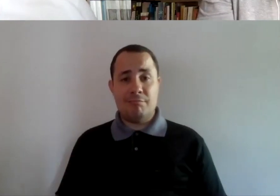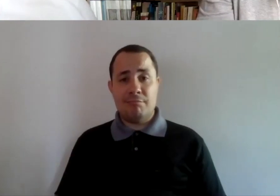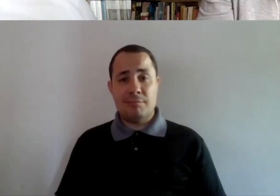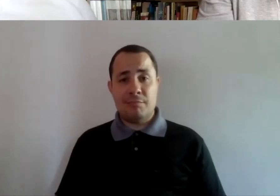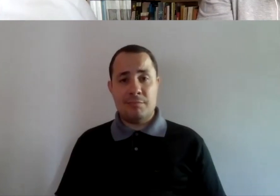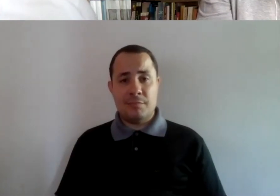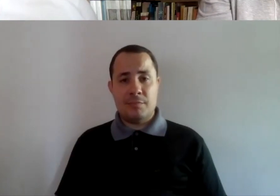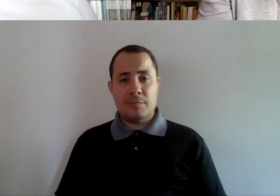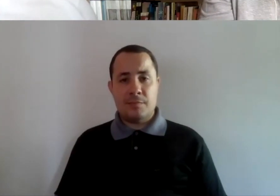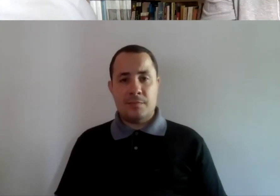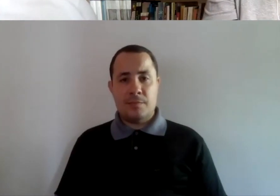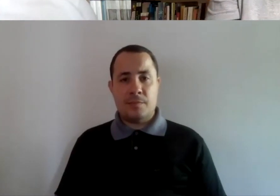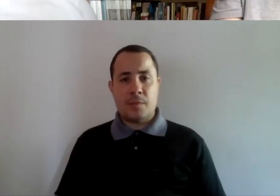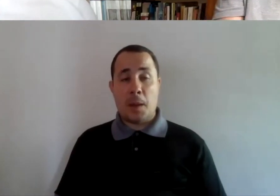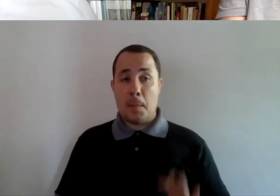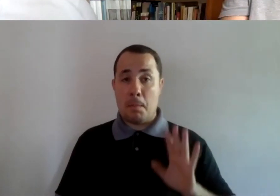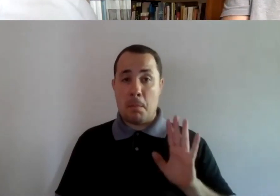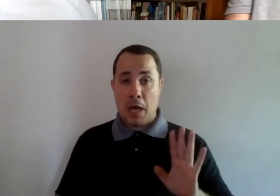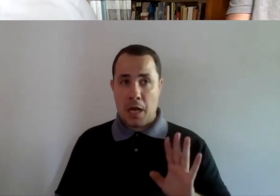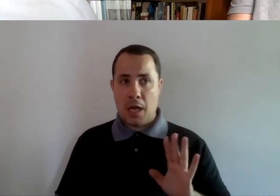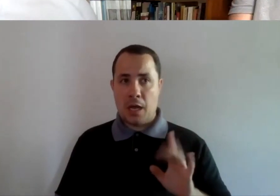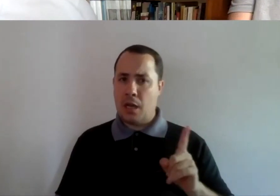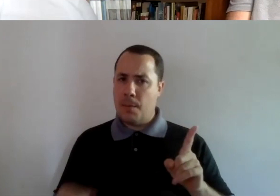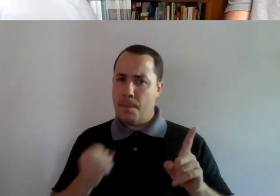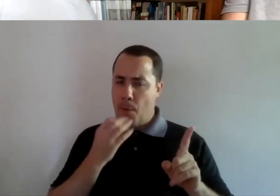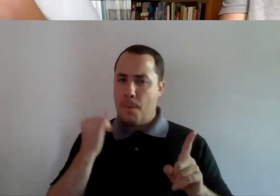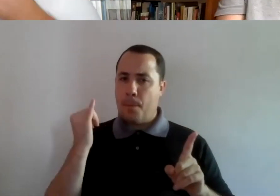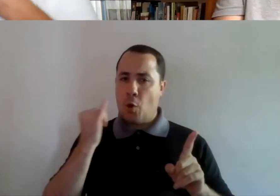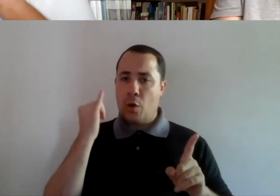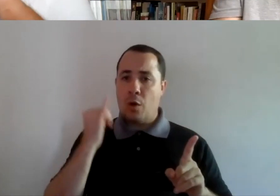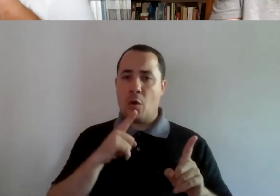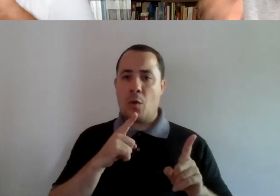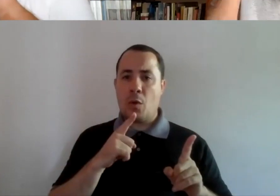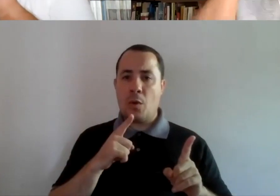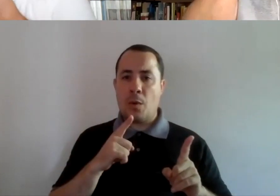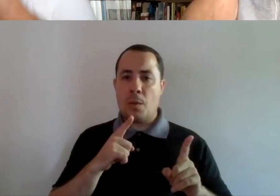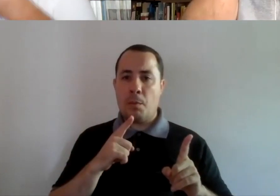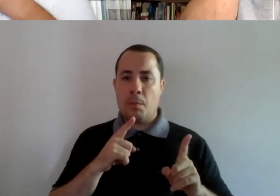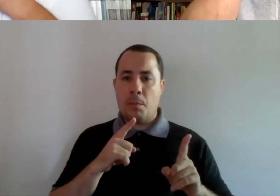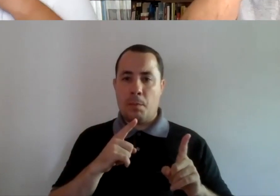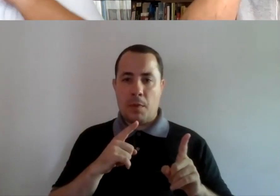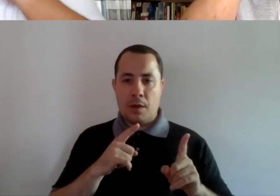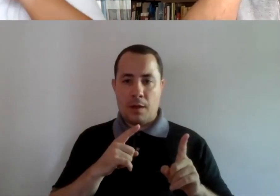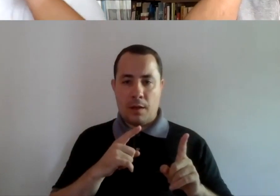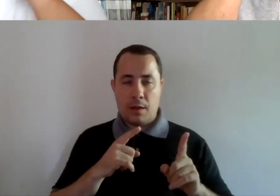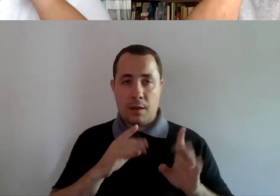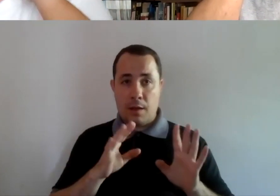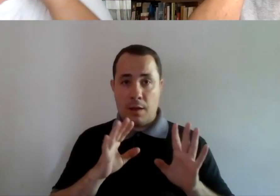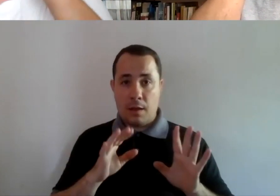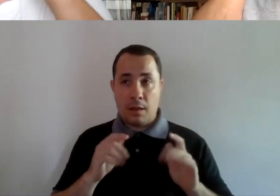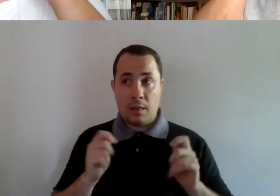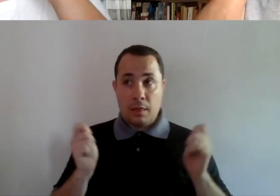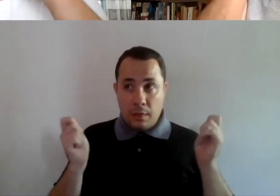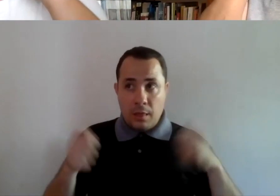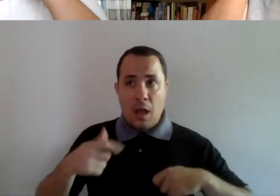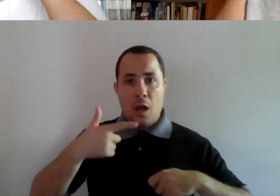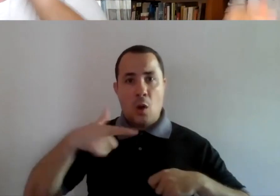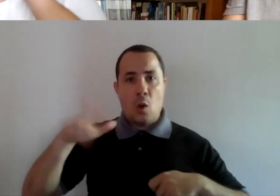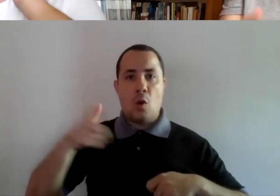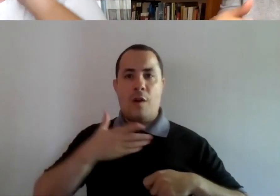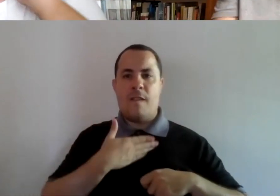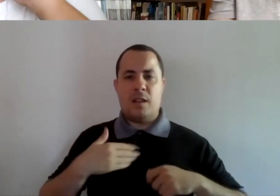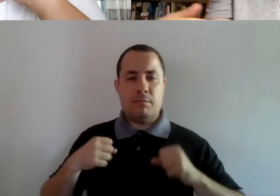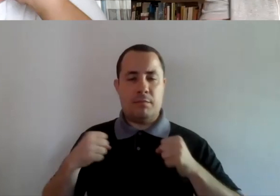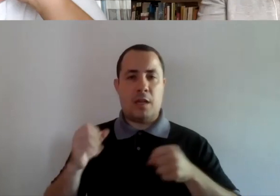de maneira alguma elas substituem, né? Porque a diferença de você, porque mesmo isso, quer dizer, uma tiragem pequena,